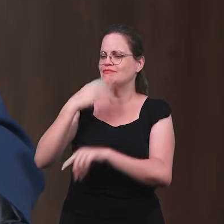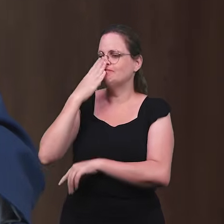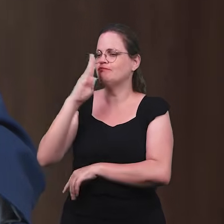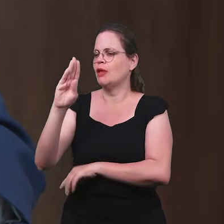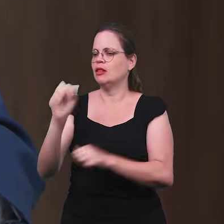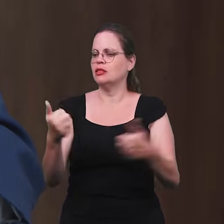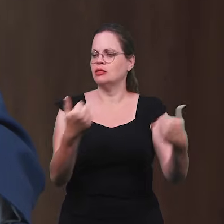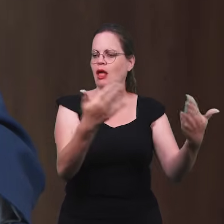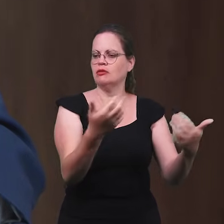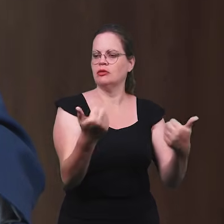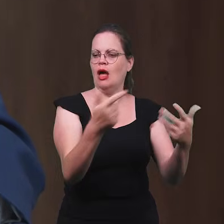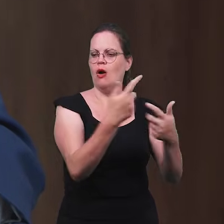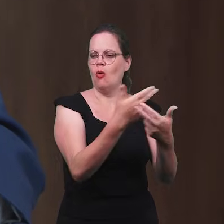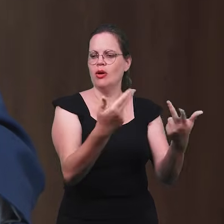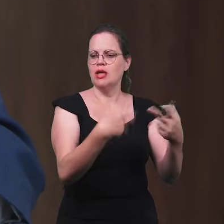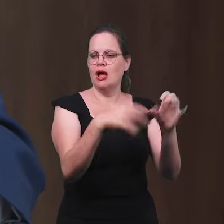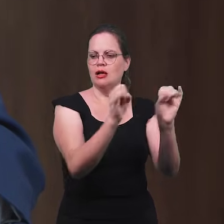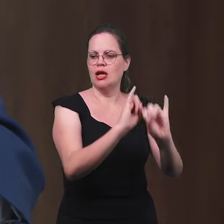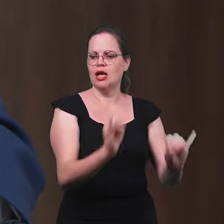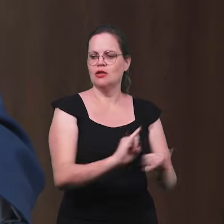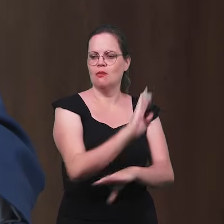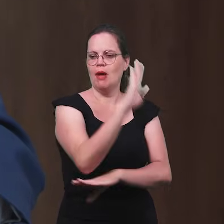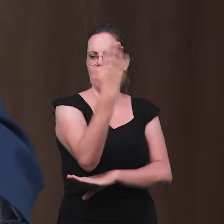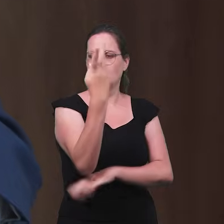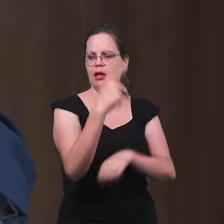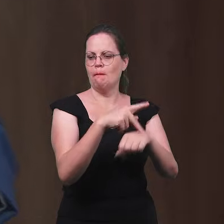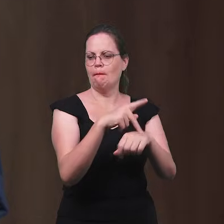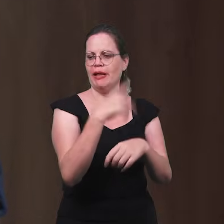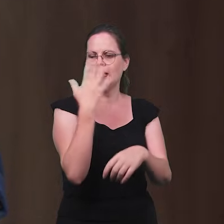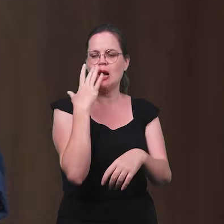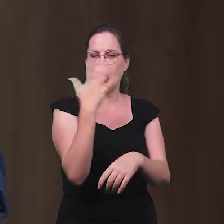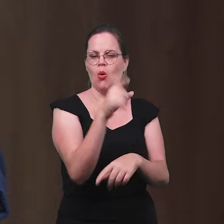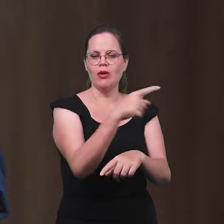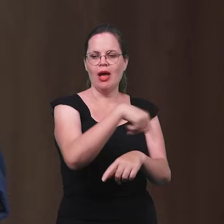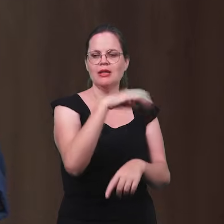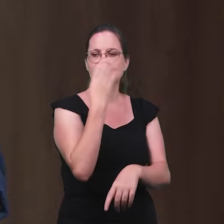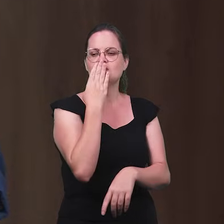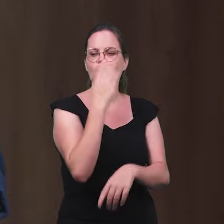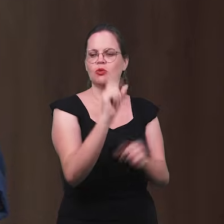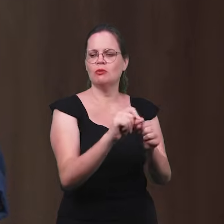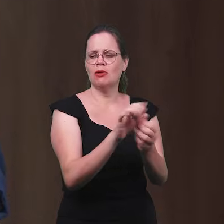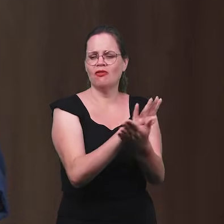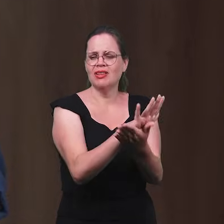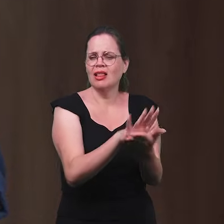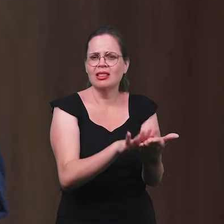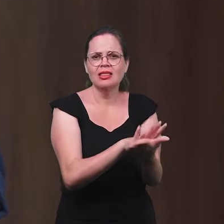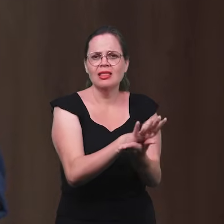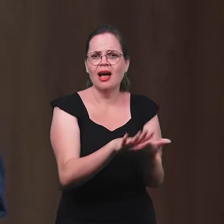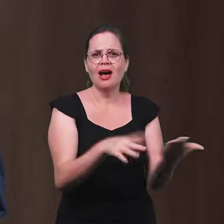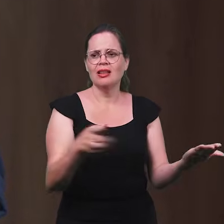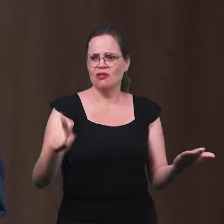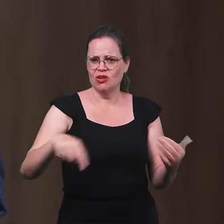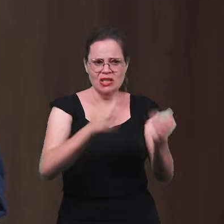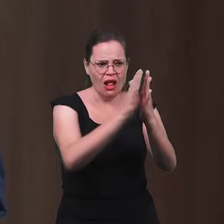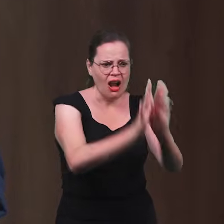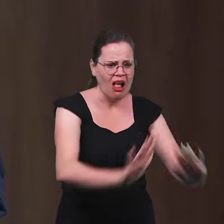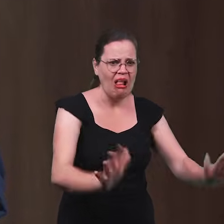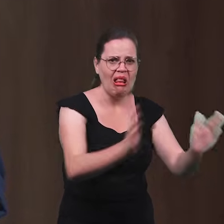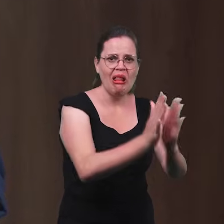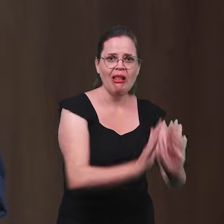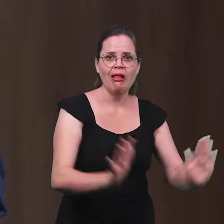de ouro, que nada podem fazer, mas não glorificou a Deus, em cuja mão está a vida